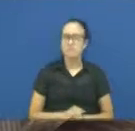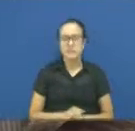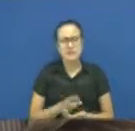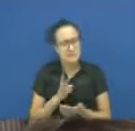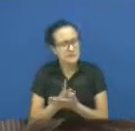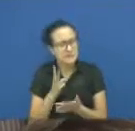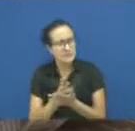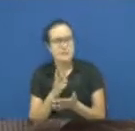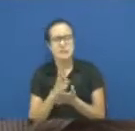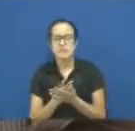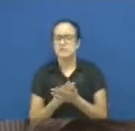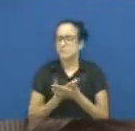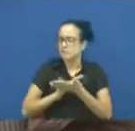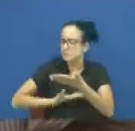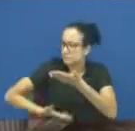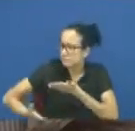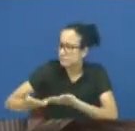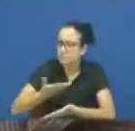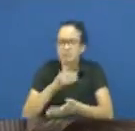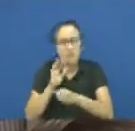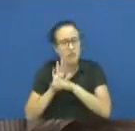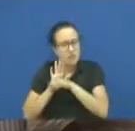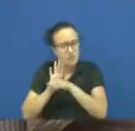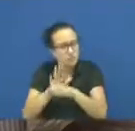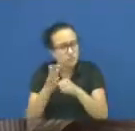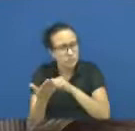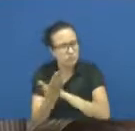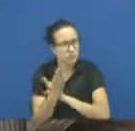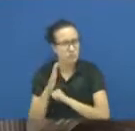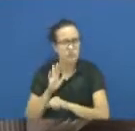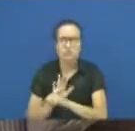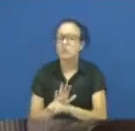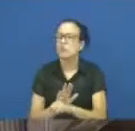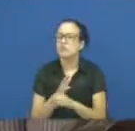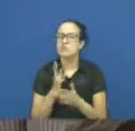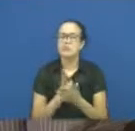na região quando a gente vai citar o nome do seu Acácio.